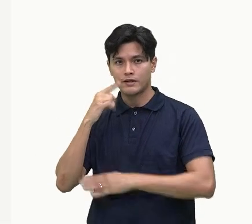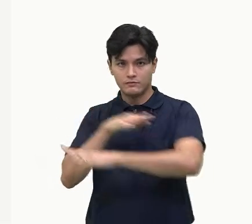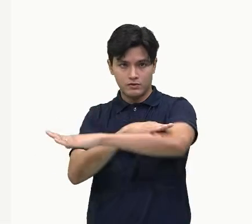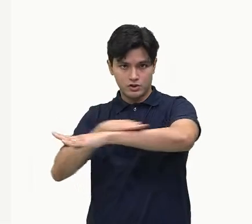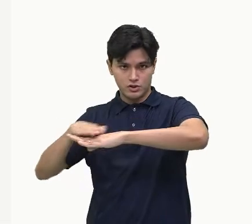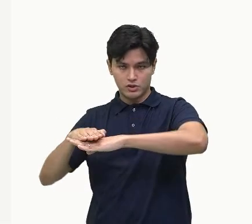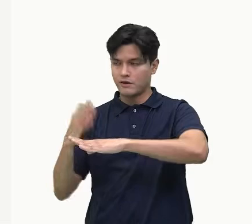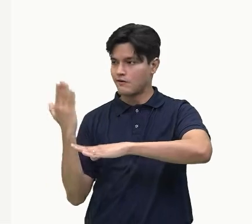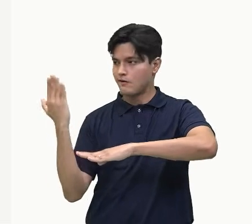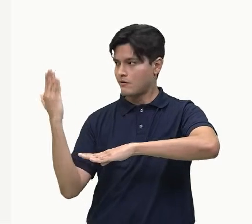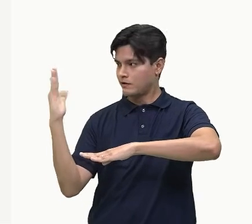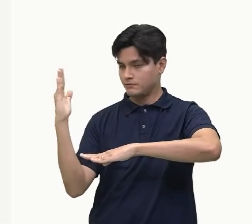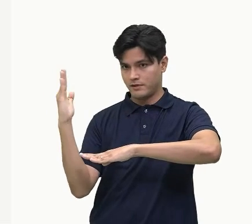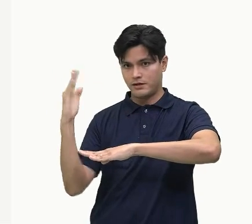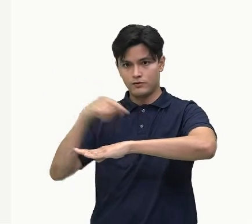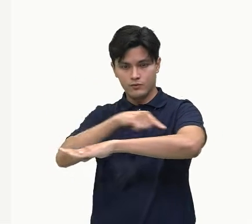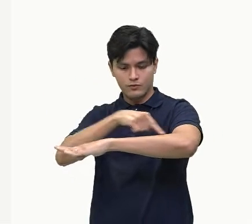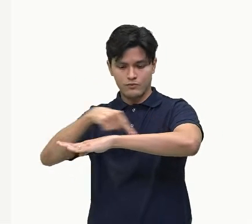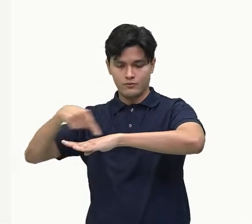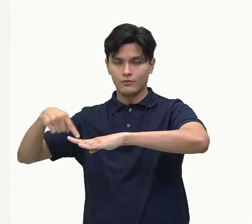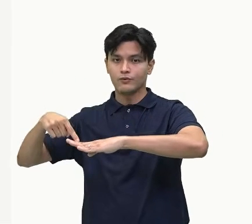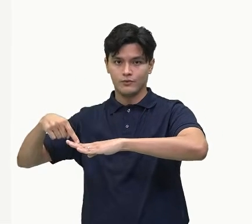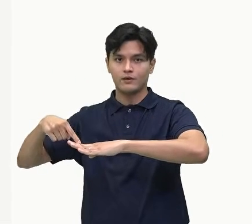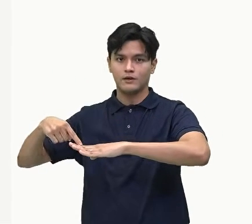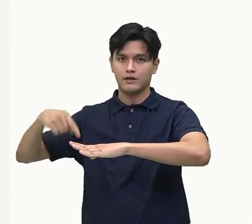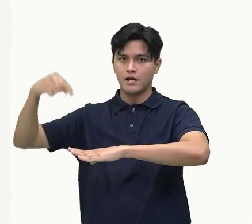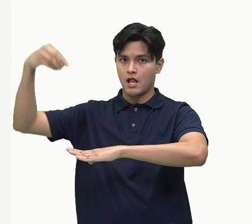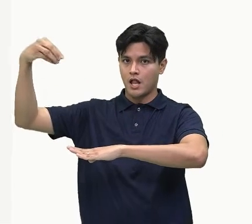ele está sendo representado exatamente por uma